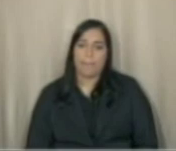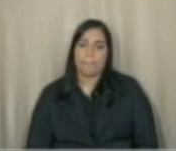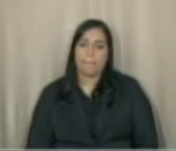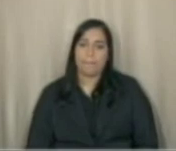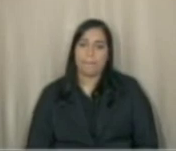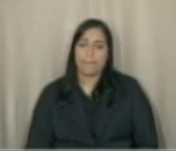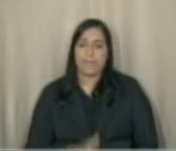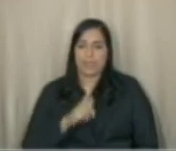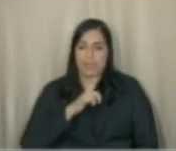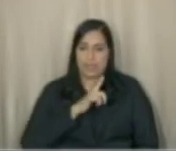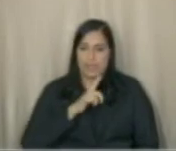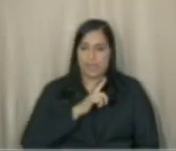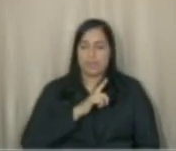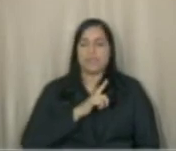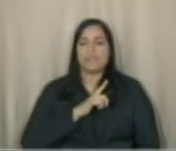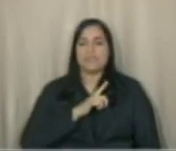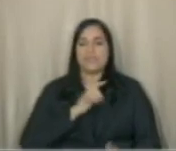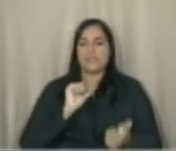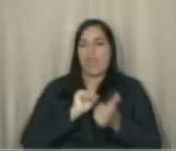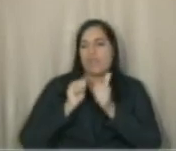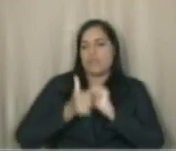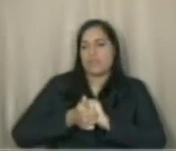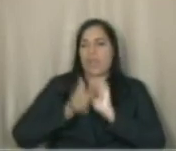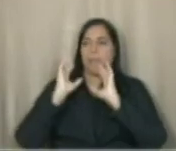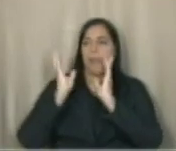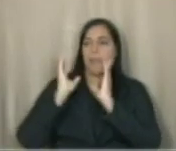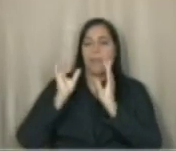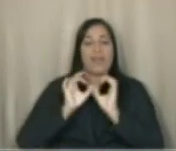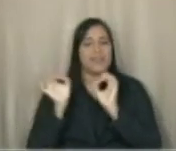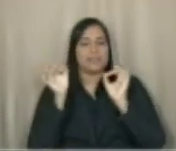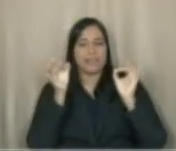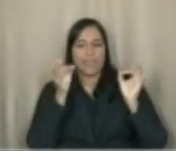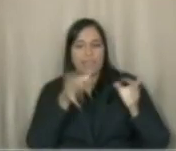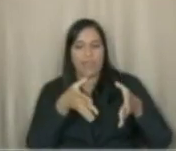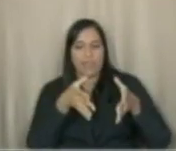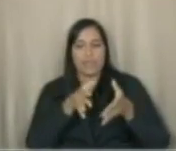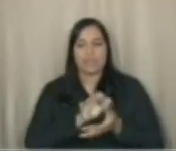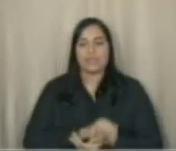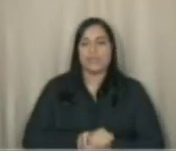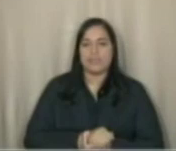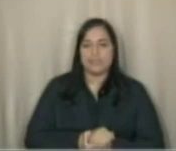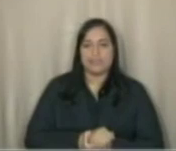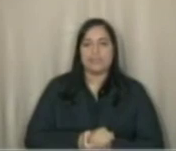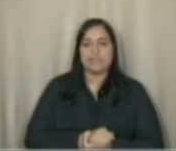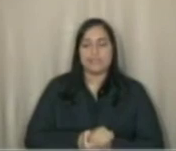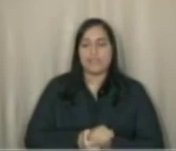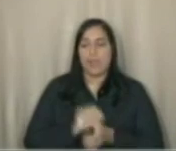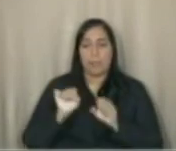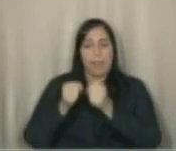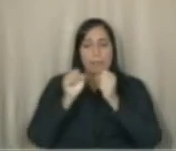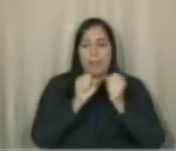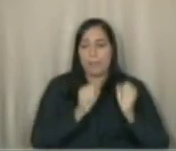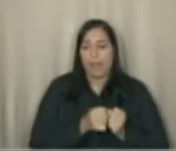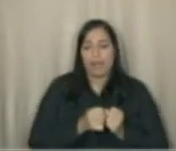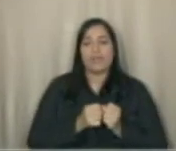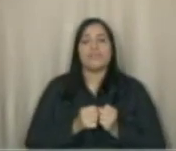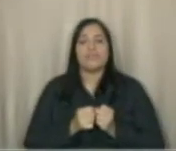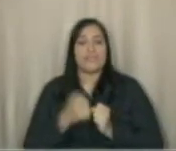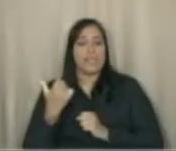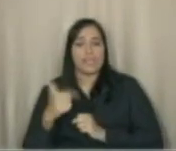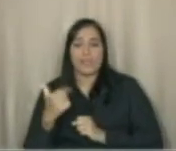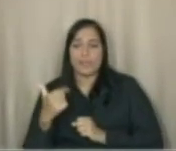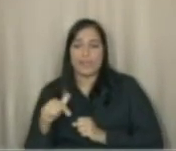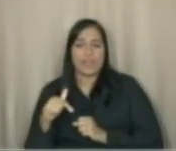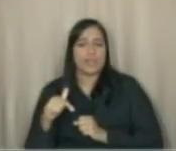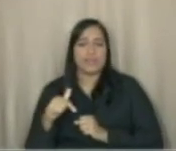Temos uma quadra poliesportiva, está totalmente abandonada, as barras quebradas, não temos tablados